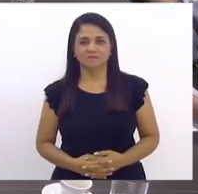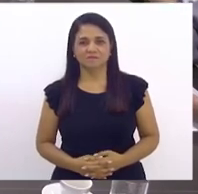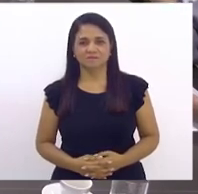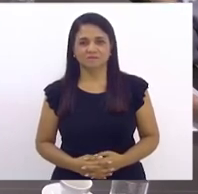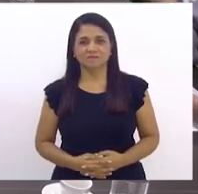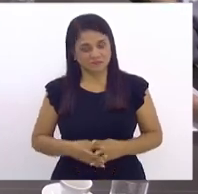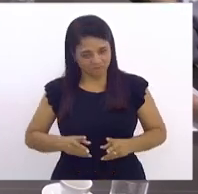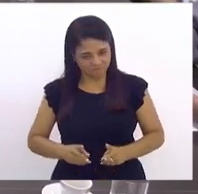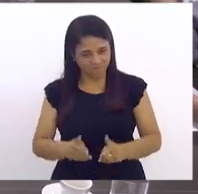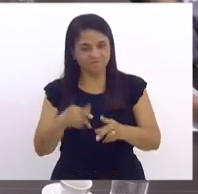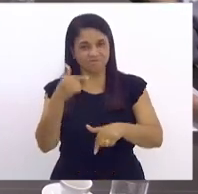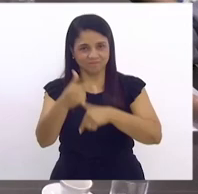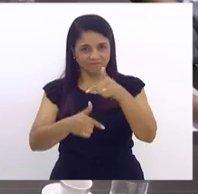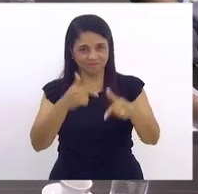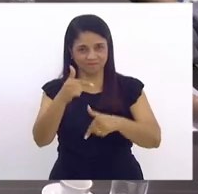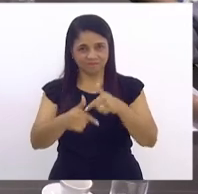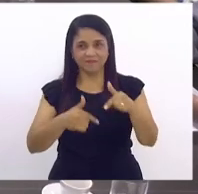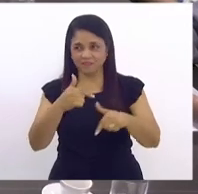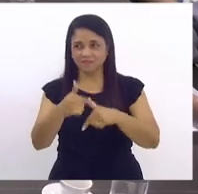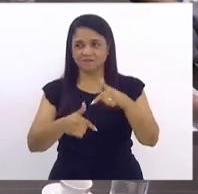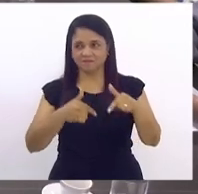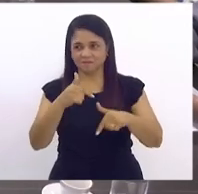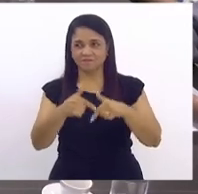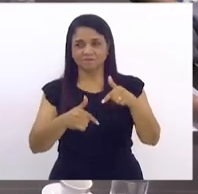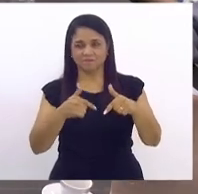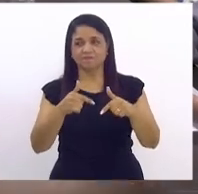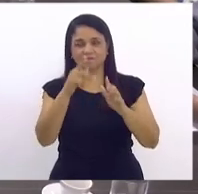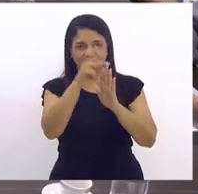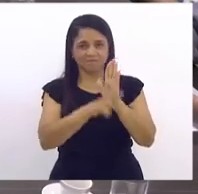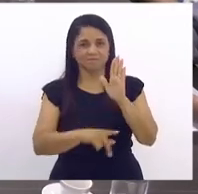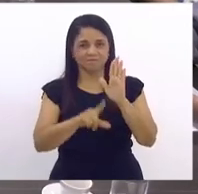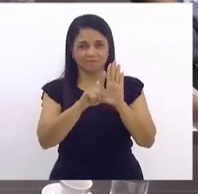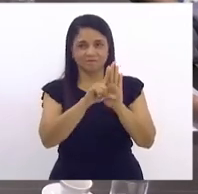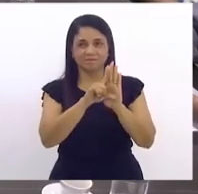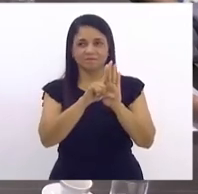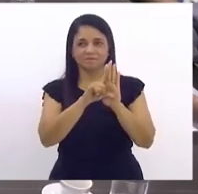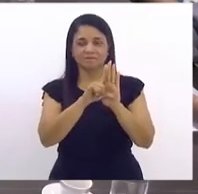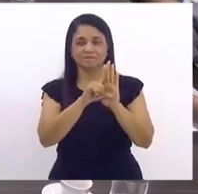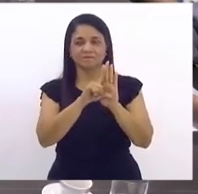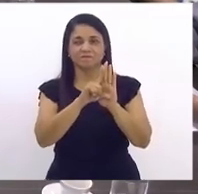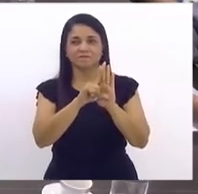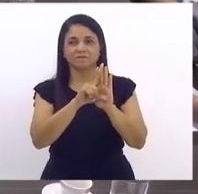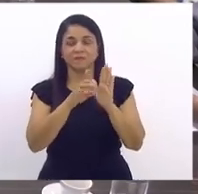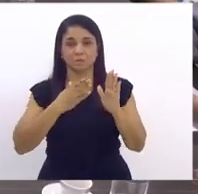Dando sequência aos trabalhos, são os projetos agora de um projeto de minha relatoria.